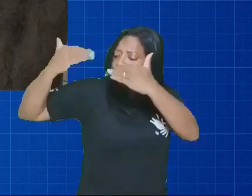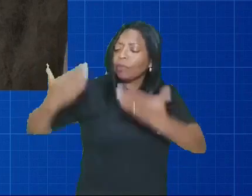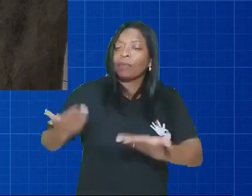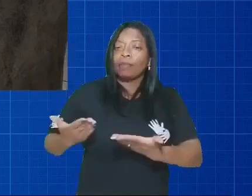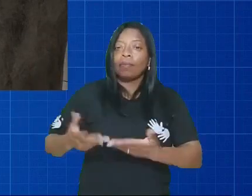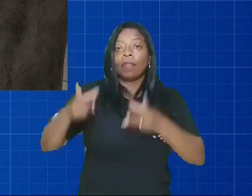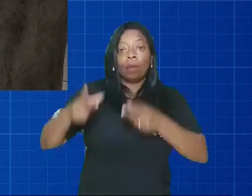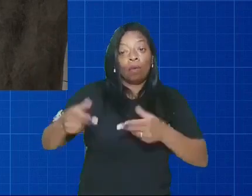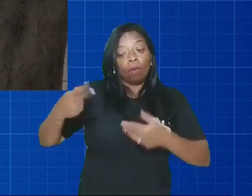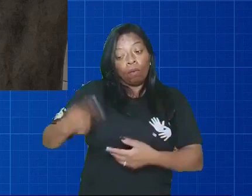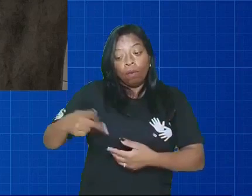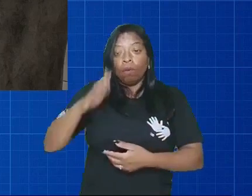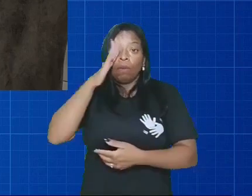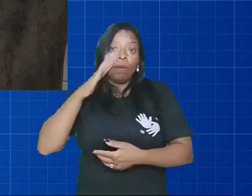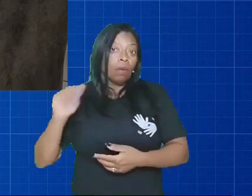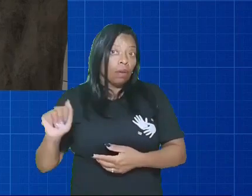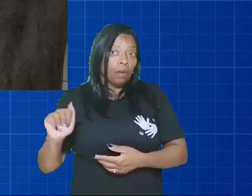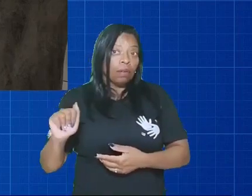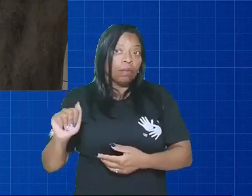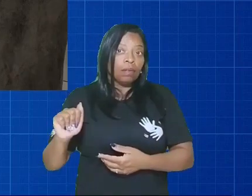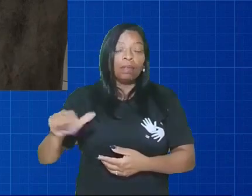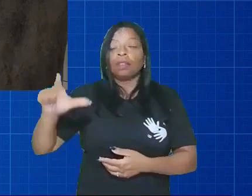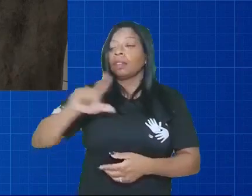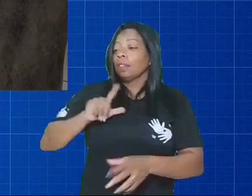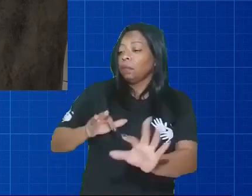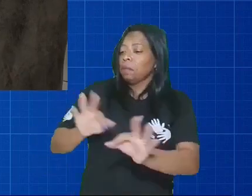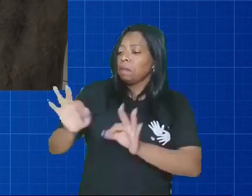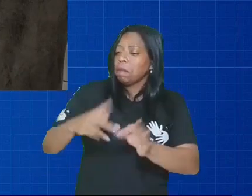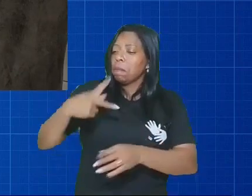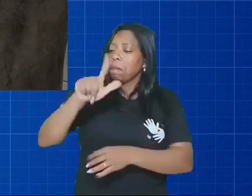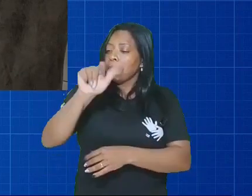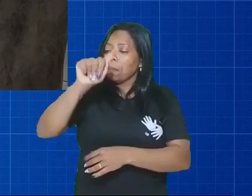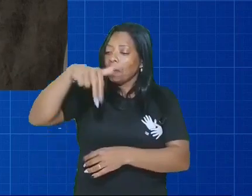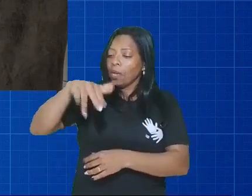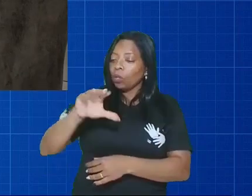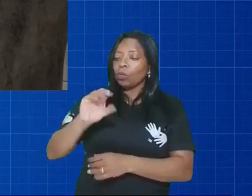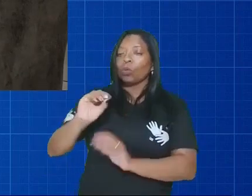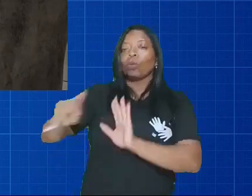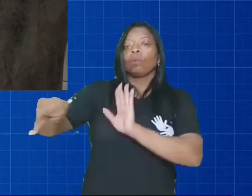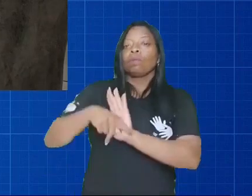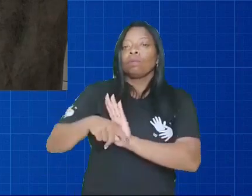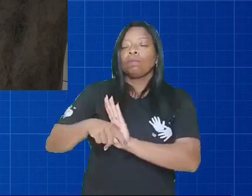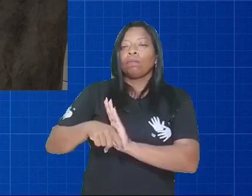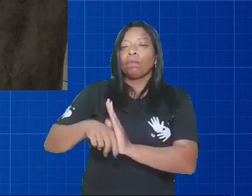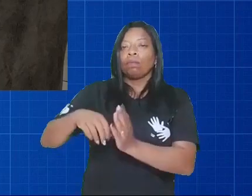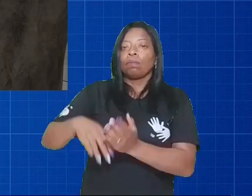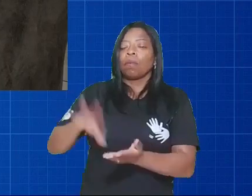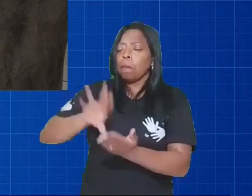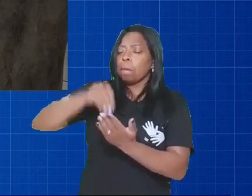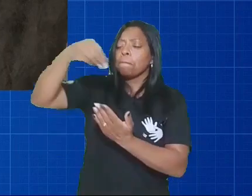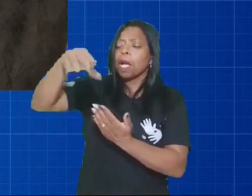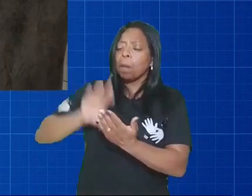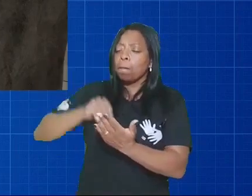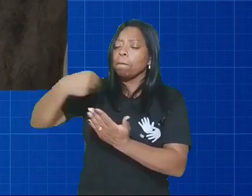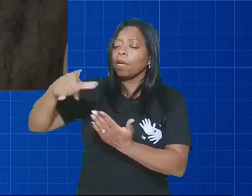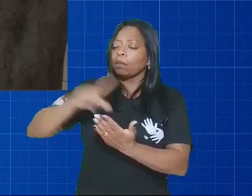que conseguem estar tratando para que isso seja um plano, que esse plano, né, possa ter